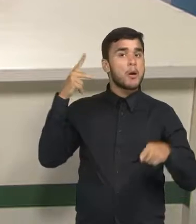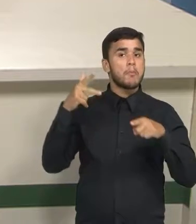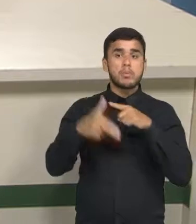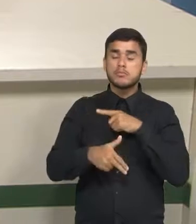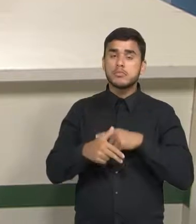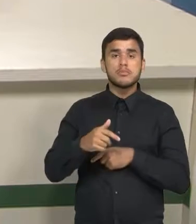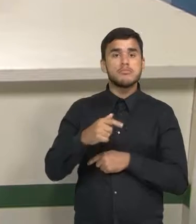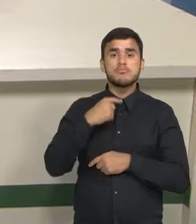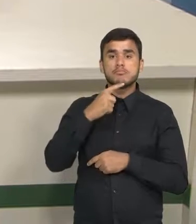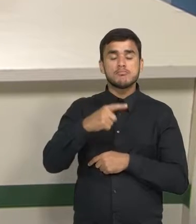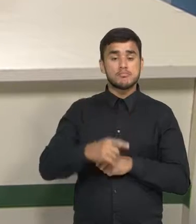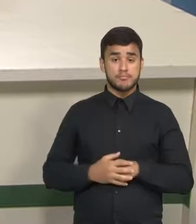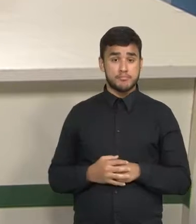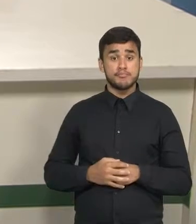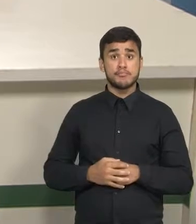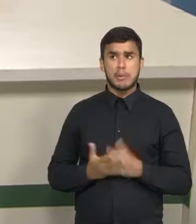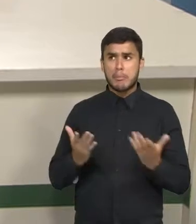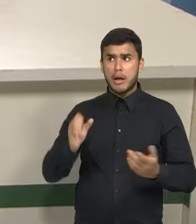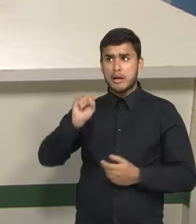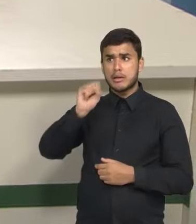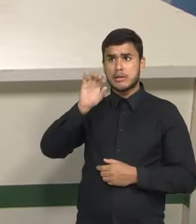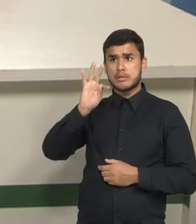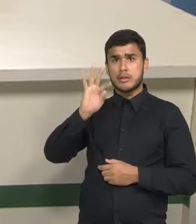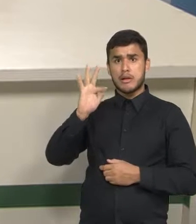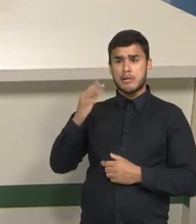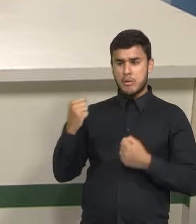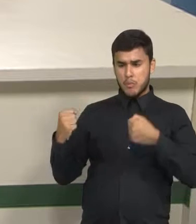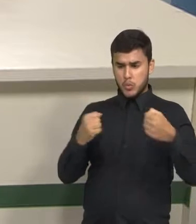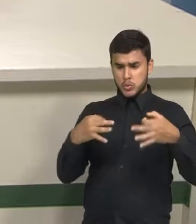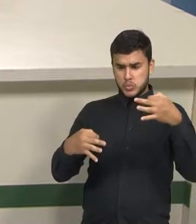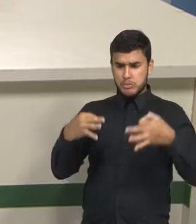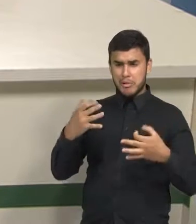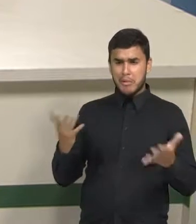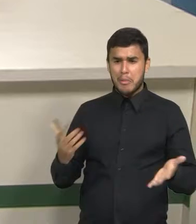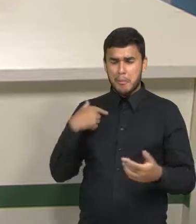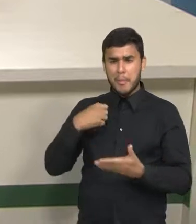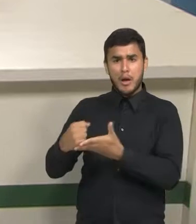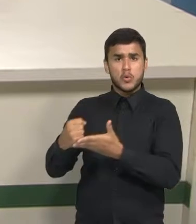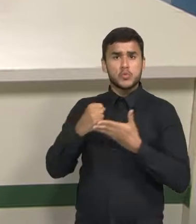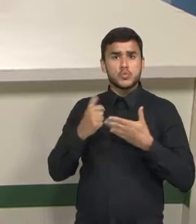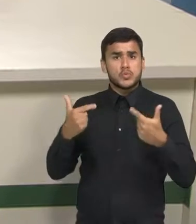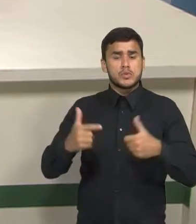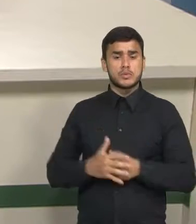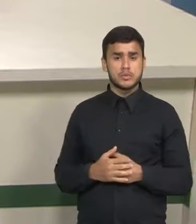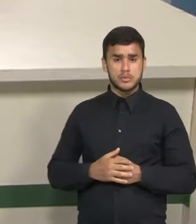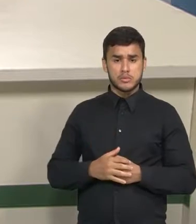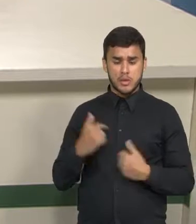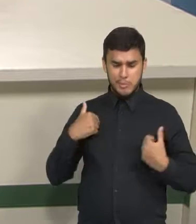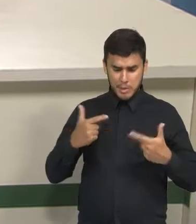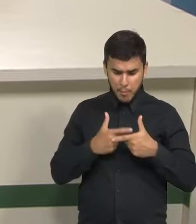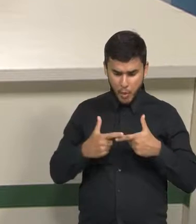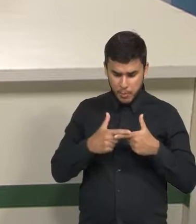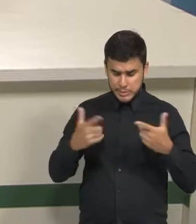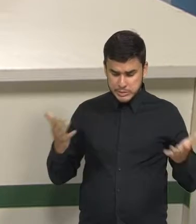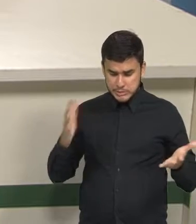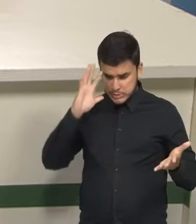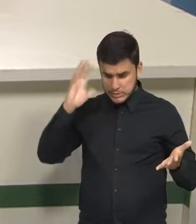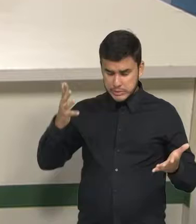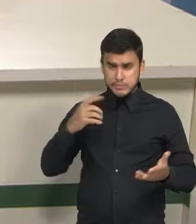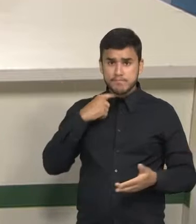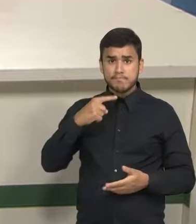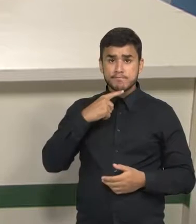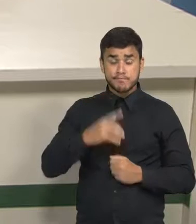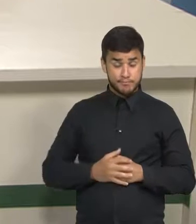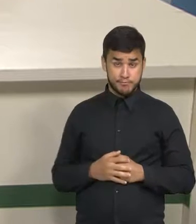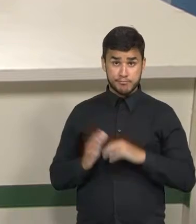você me entrega o problema e não me entrega a solução. Na saúde, as decisões